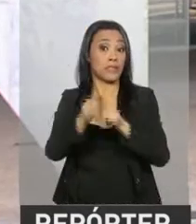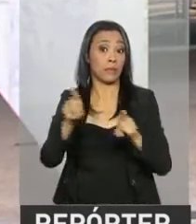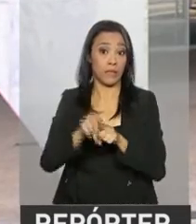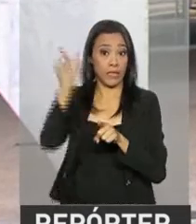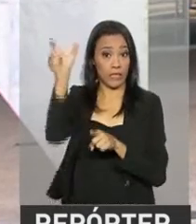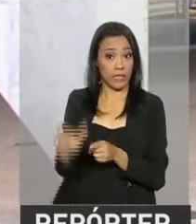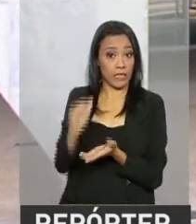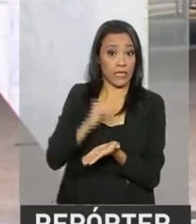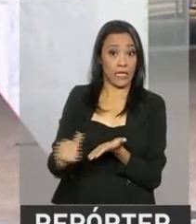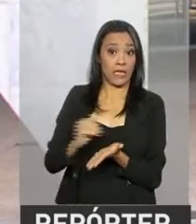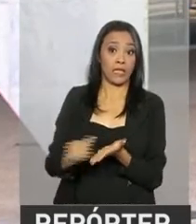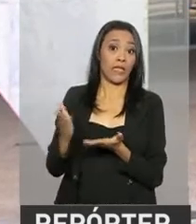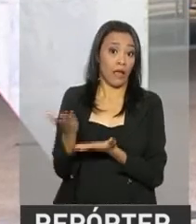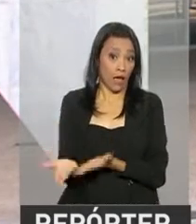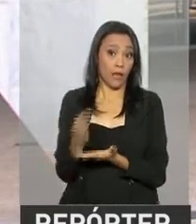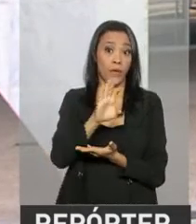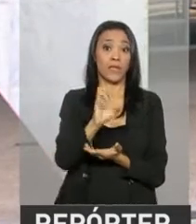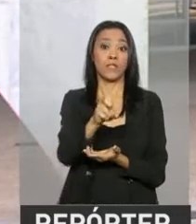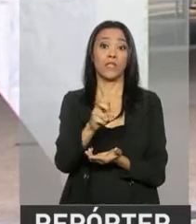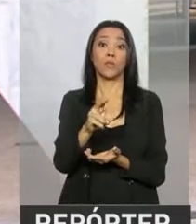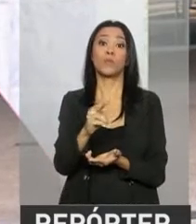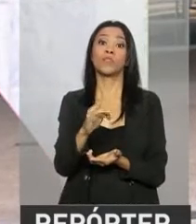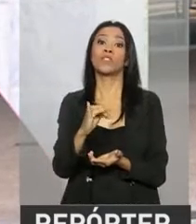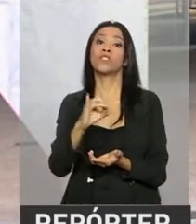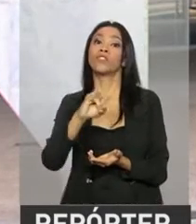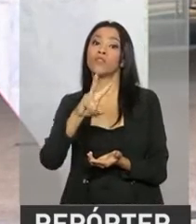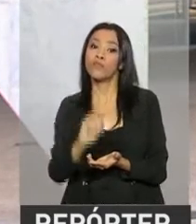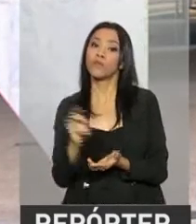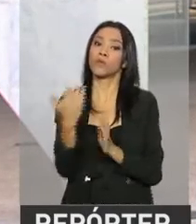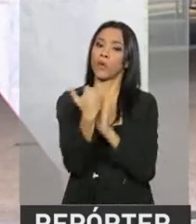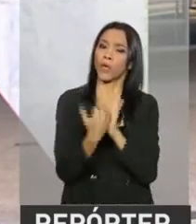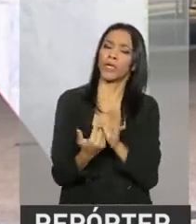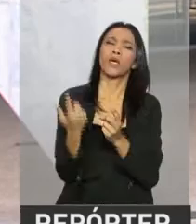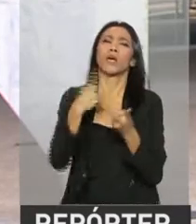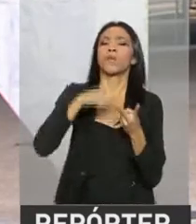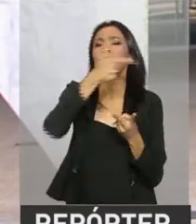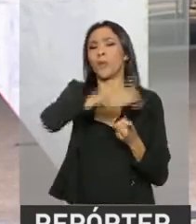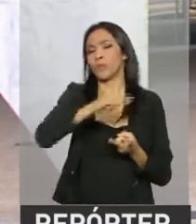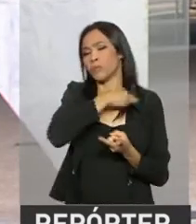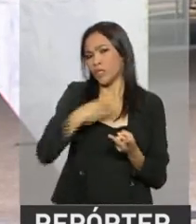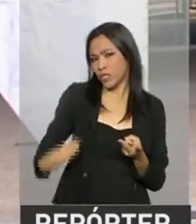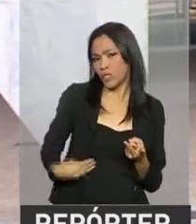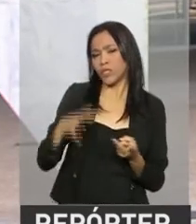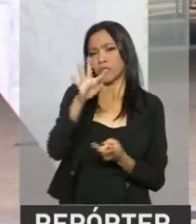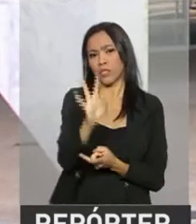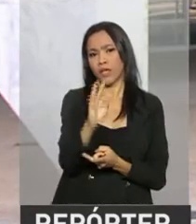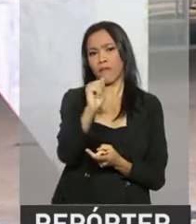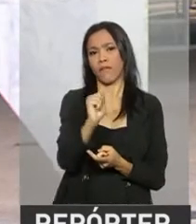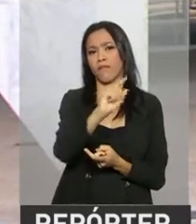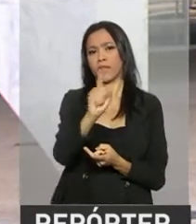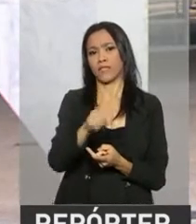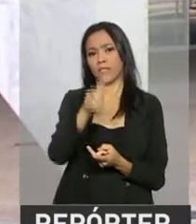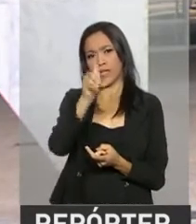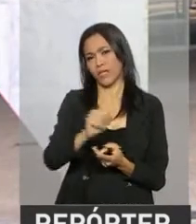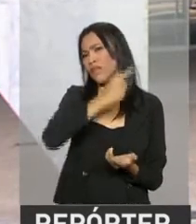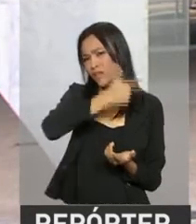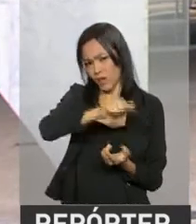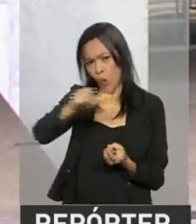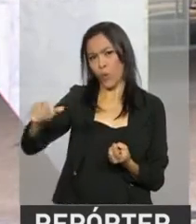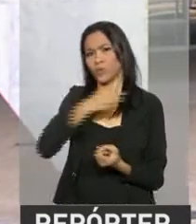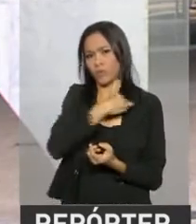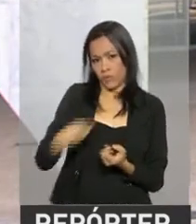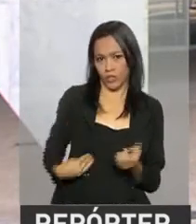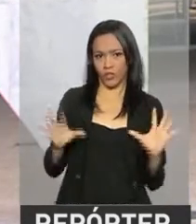secretário executivo do programa, secretário Moreira Franco, além do ministro da Fazenda, Henrique Meirelles, entre outras autoridades.